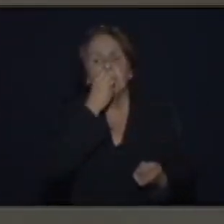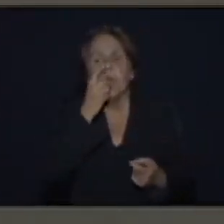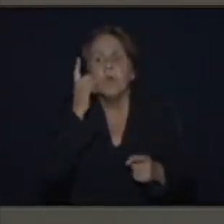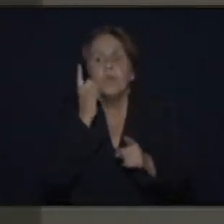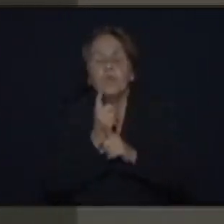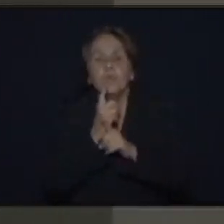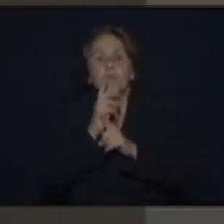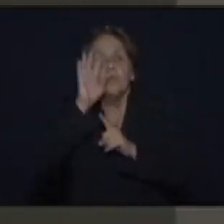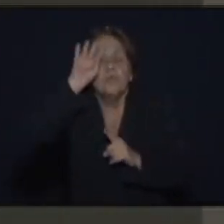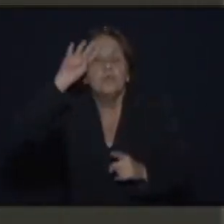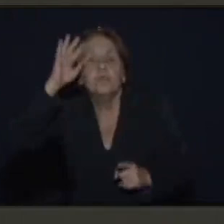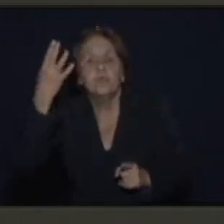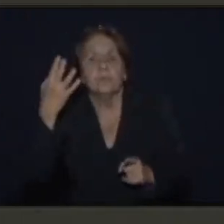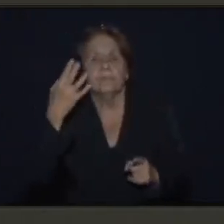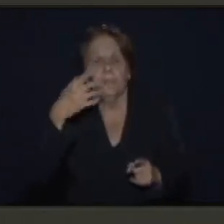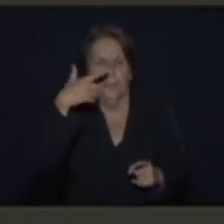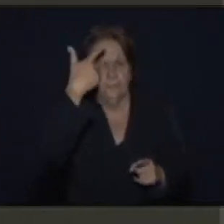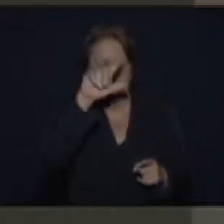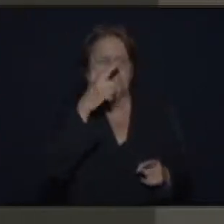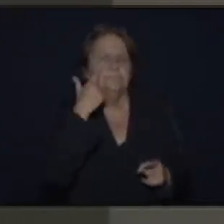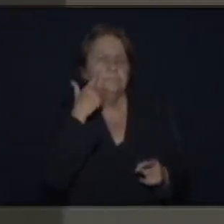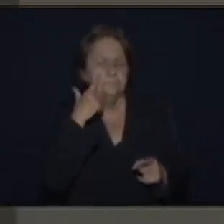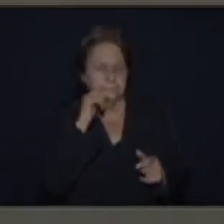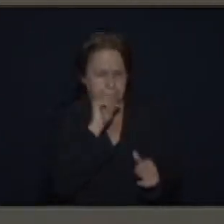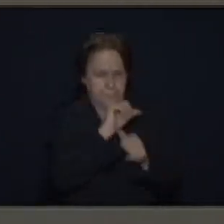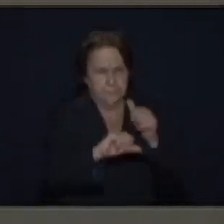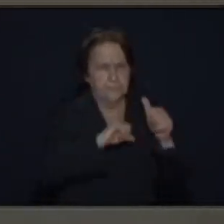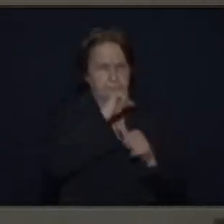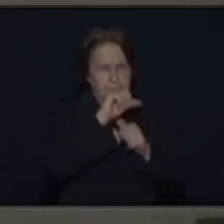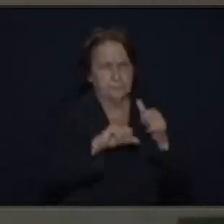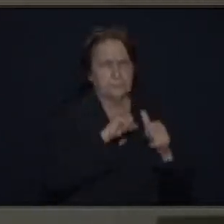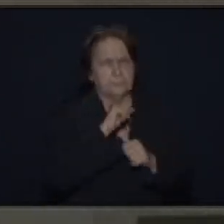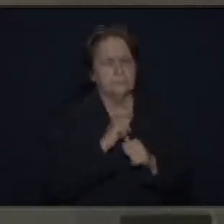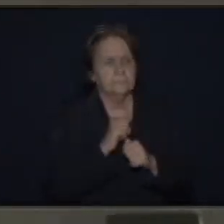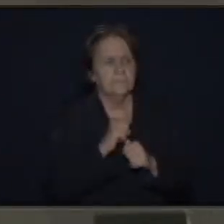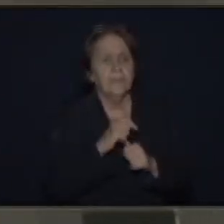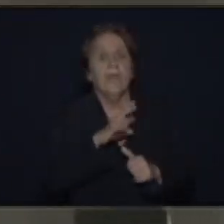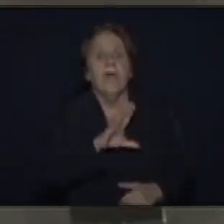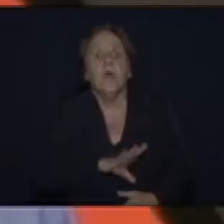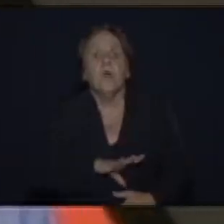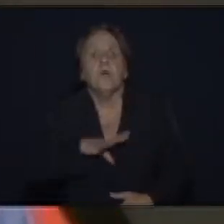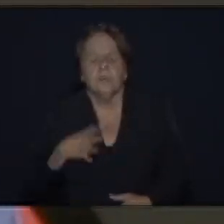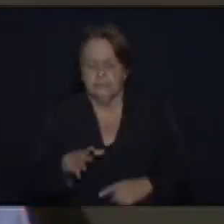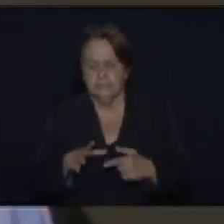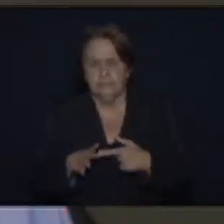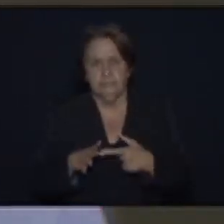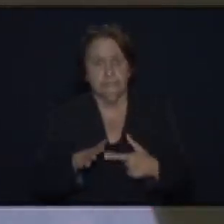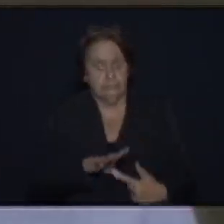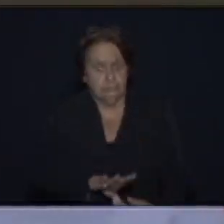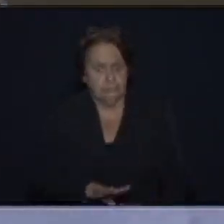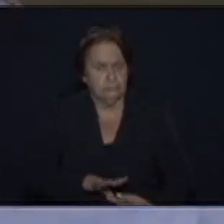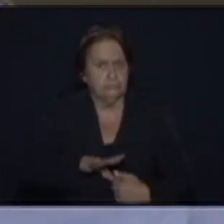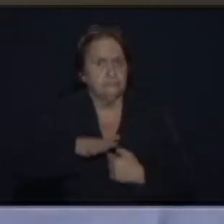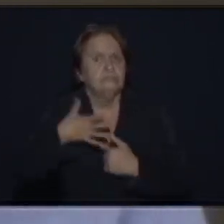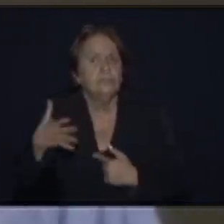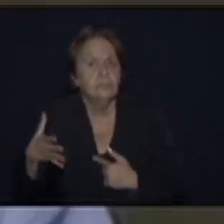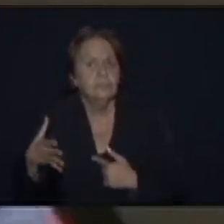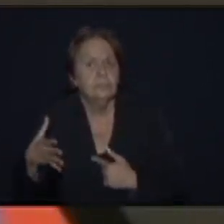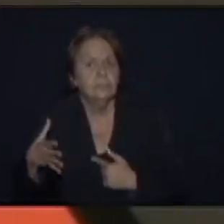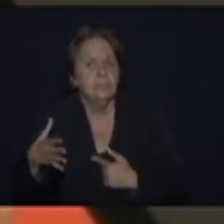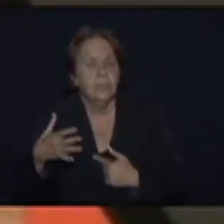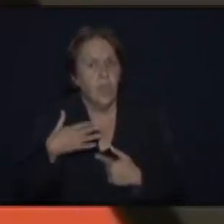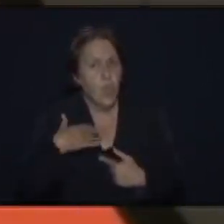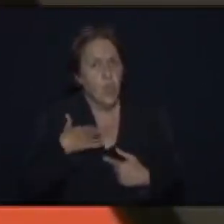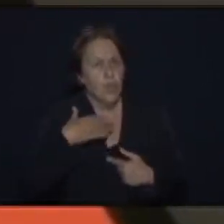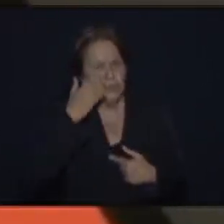e pegue uma outra característica Fundamental e mudança transformadora que a coragem o melhor exemplo para mim